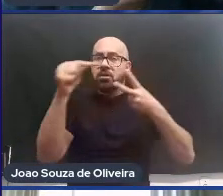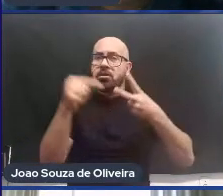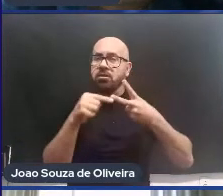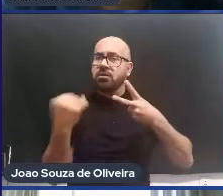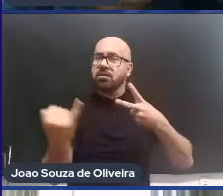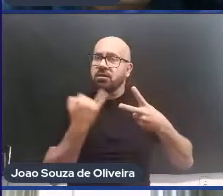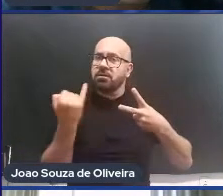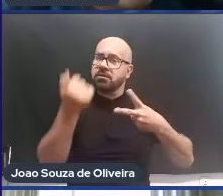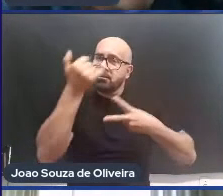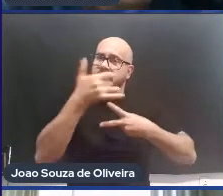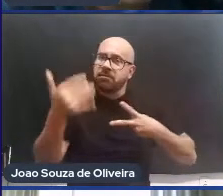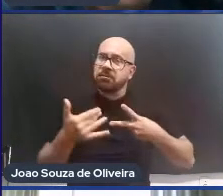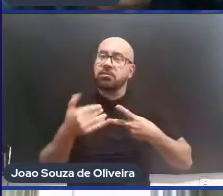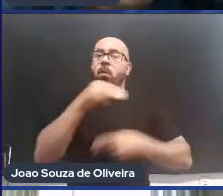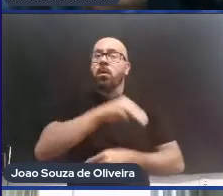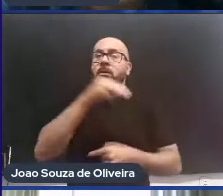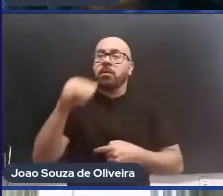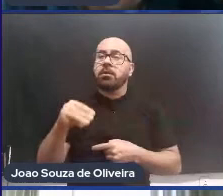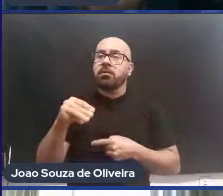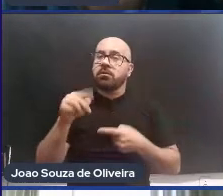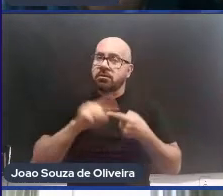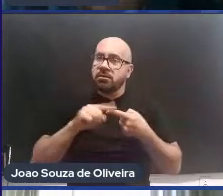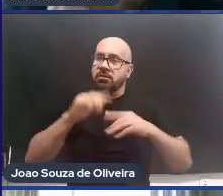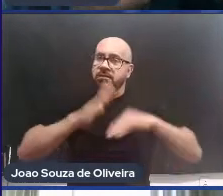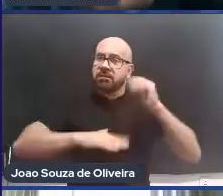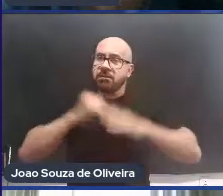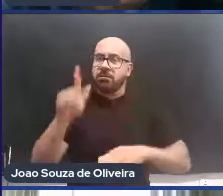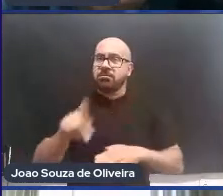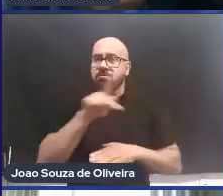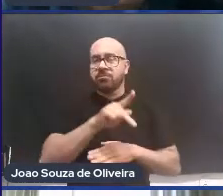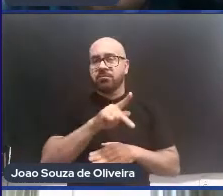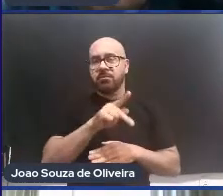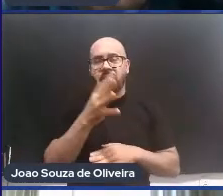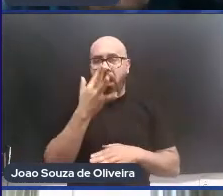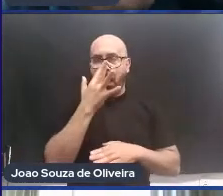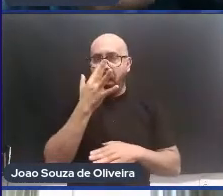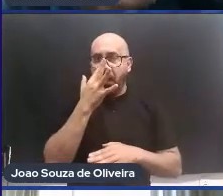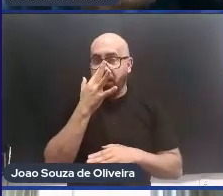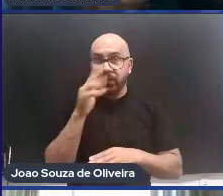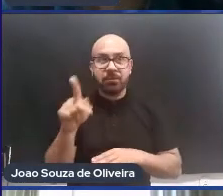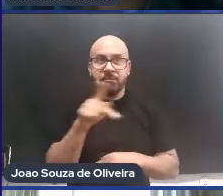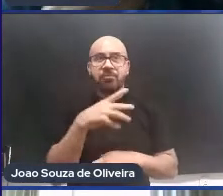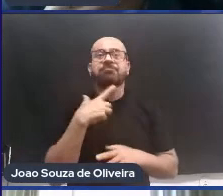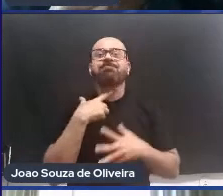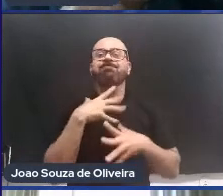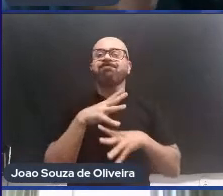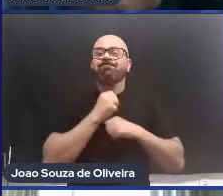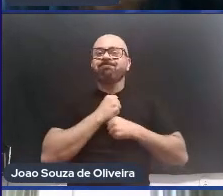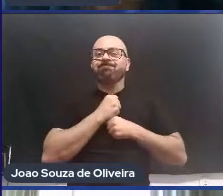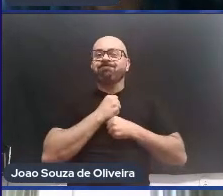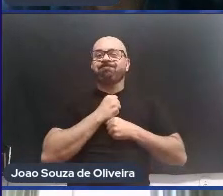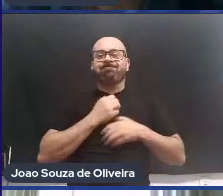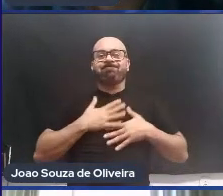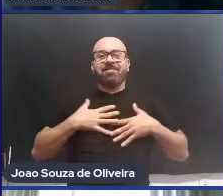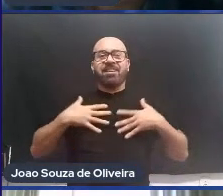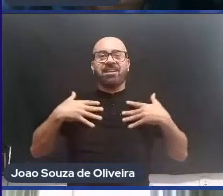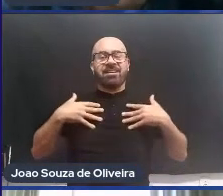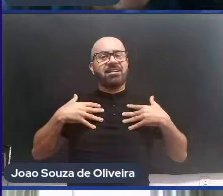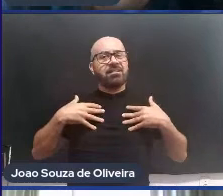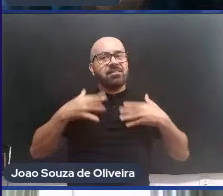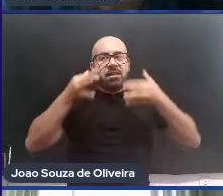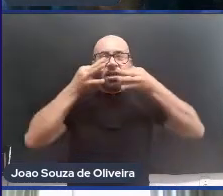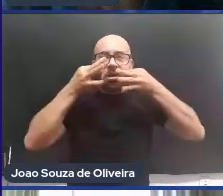é que a metodologia da prática docente que encanta esses professores tá ficou Evidente